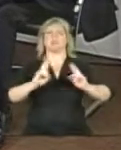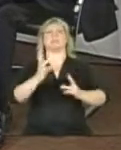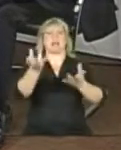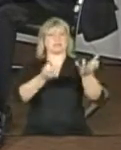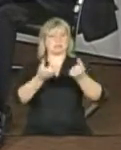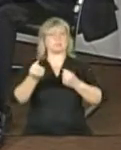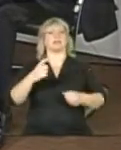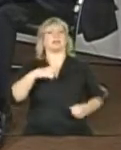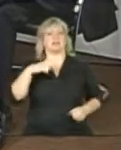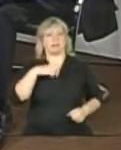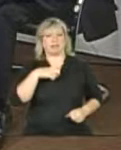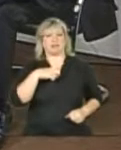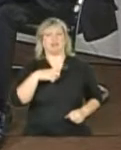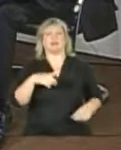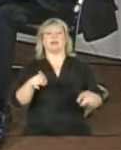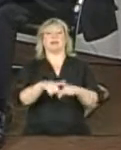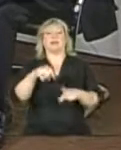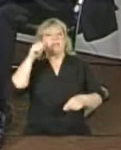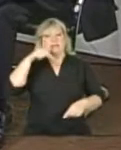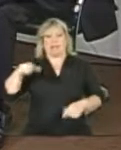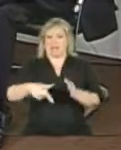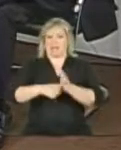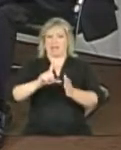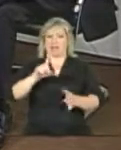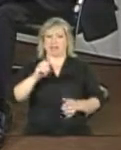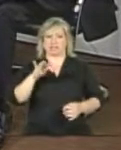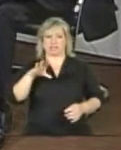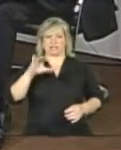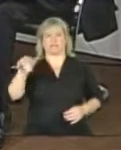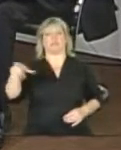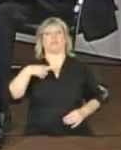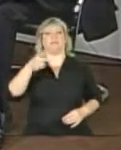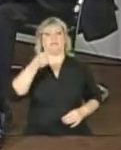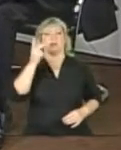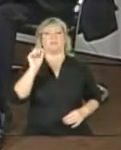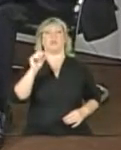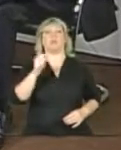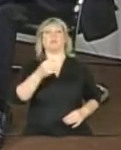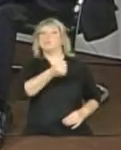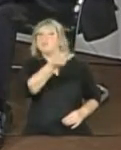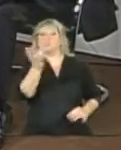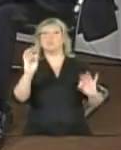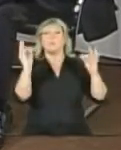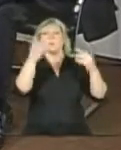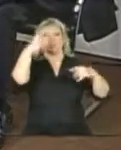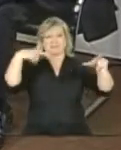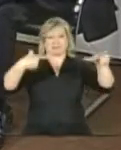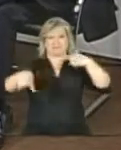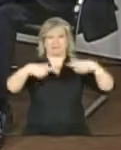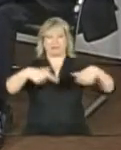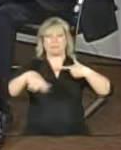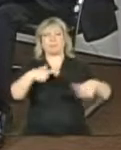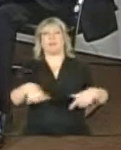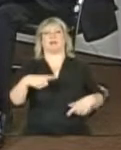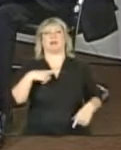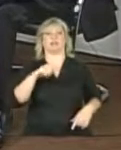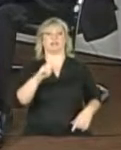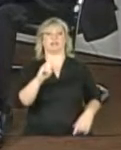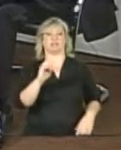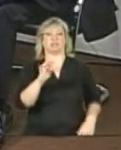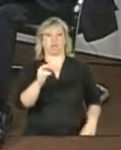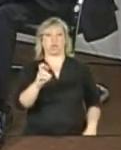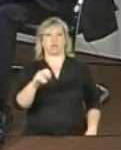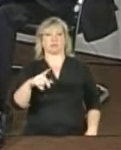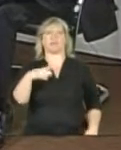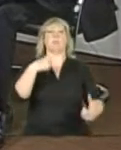a mensagem da Letícia é importante que os gestores locais todos que sentem essas dificuldades nos comunica imediatamente para que nós